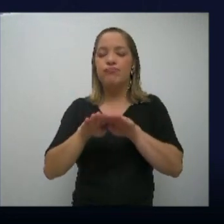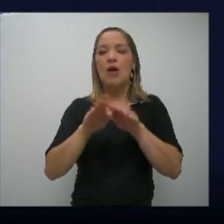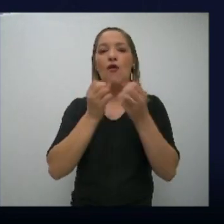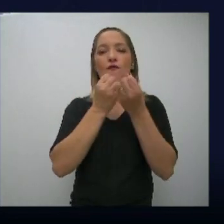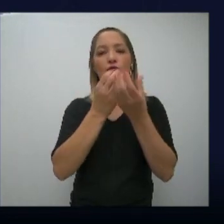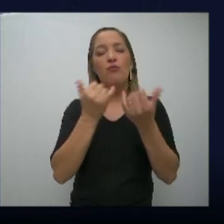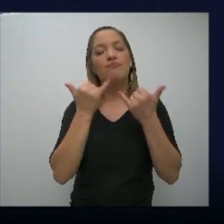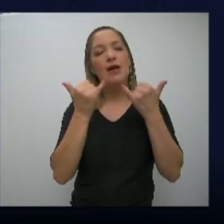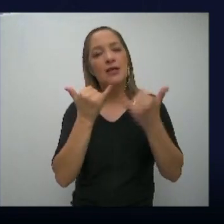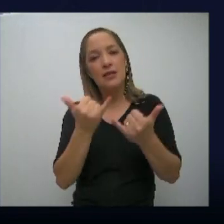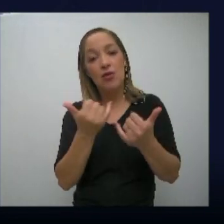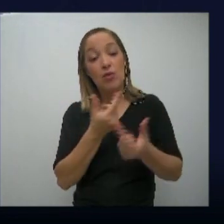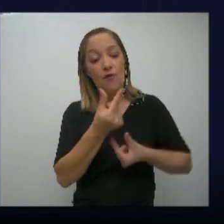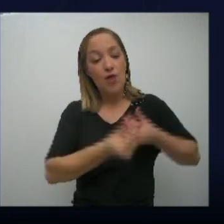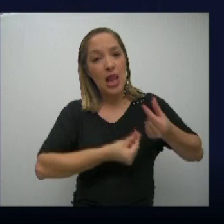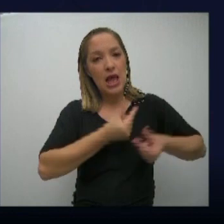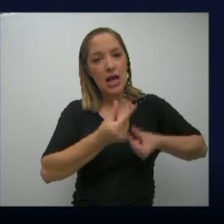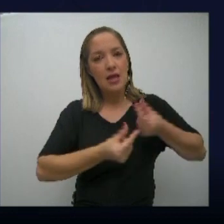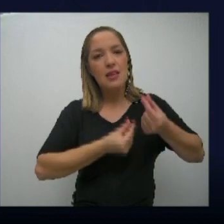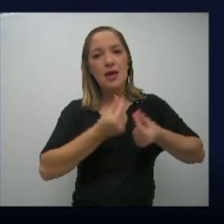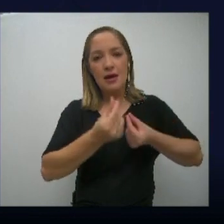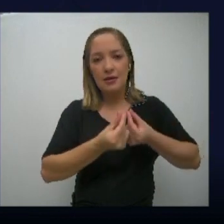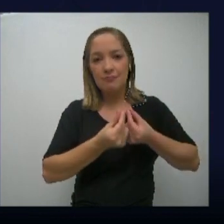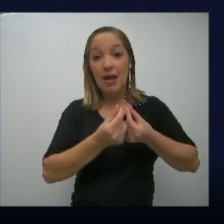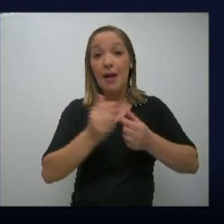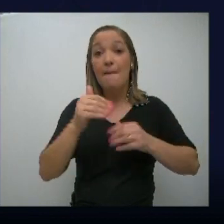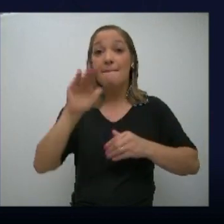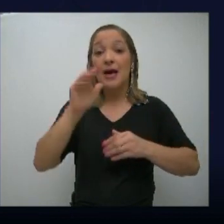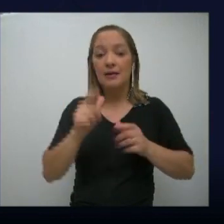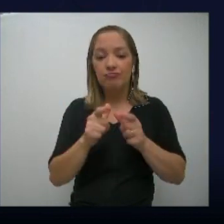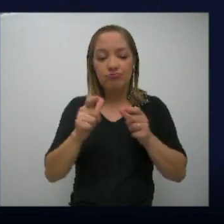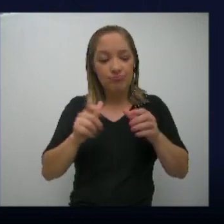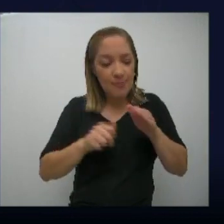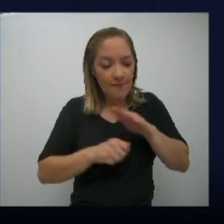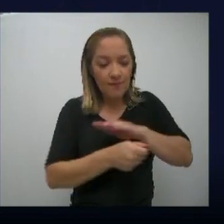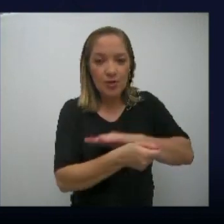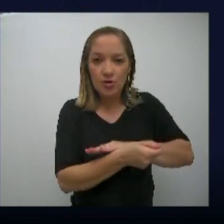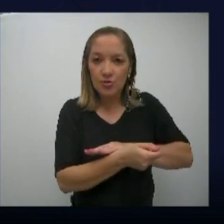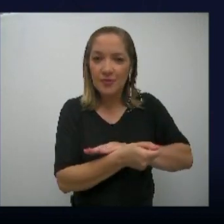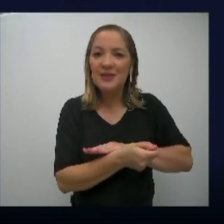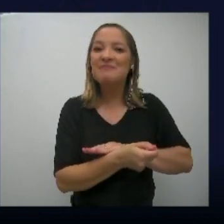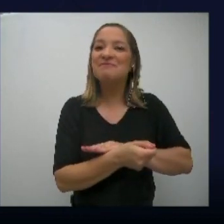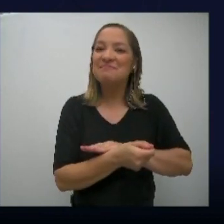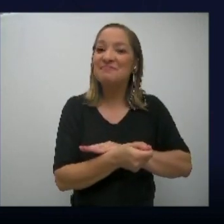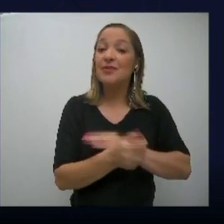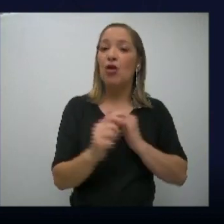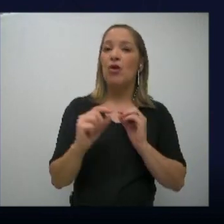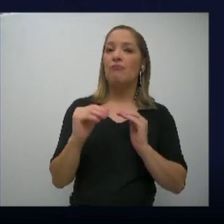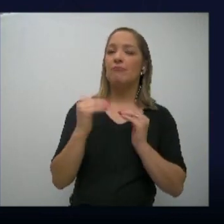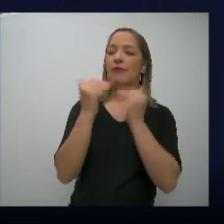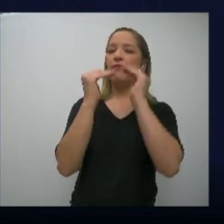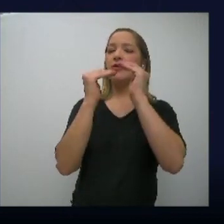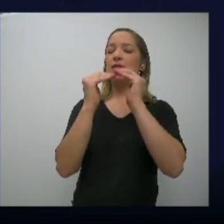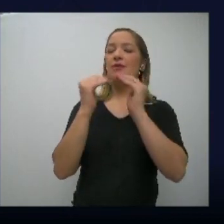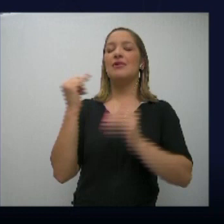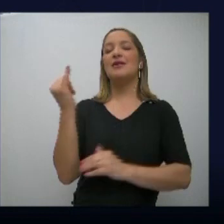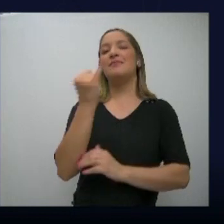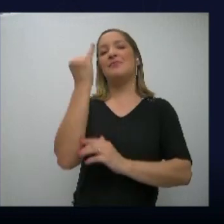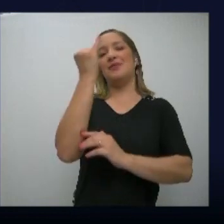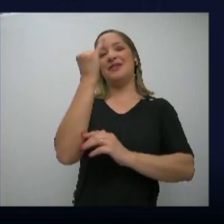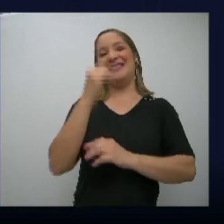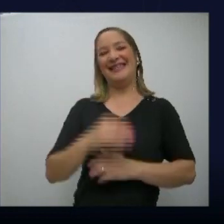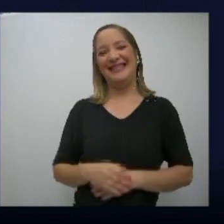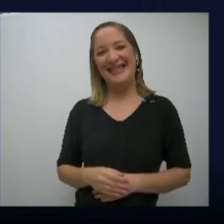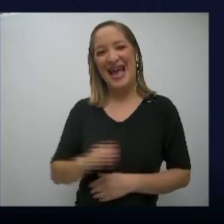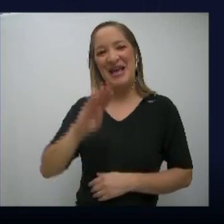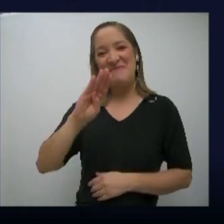né traz mais investidores então né seria uma seria uma evolução importante da B3 Sem dúvida certeza